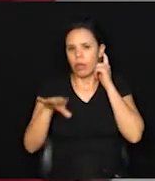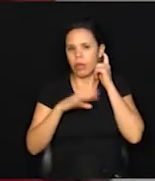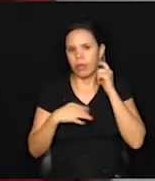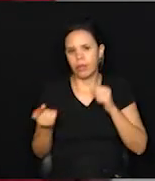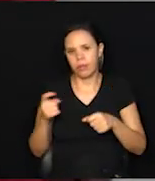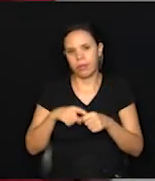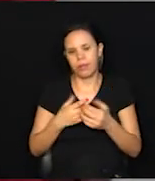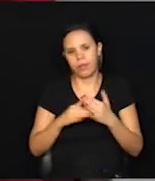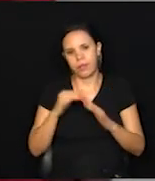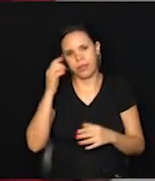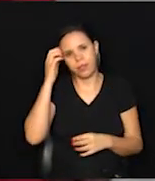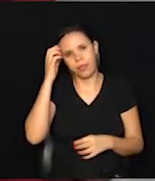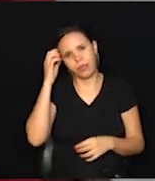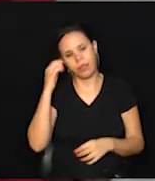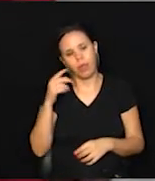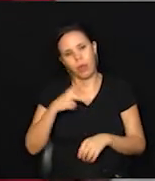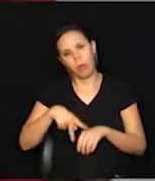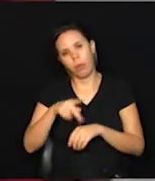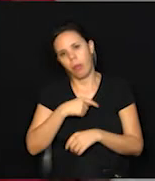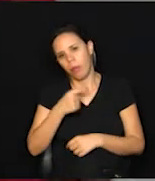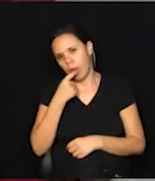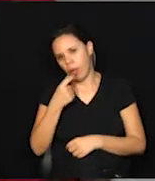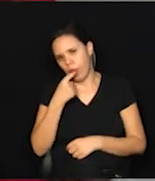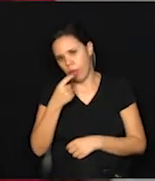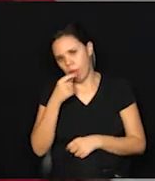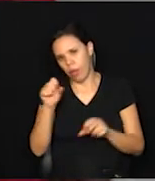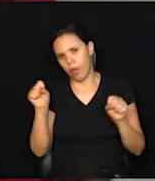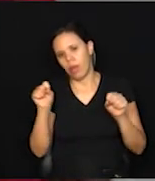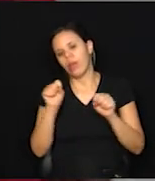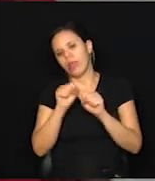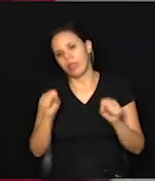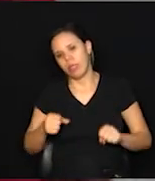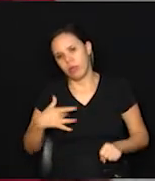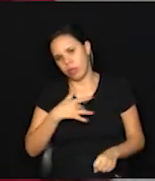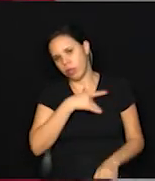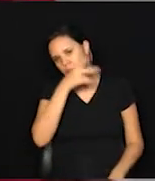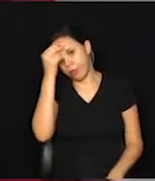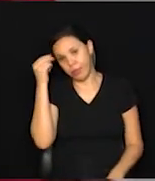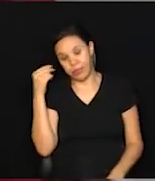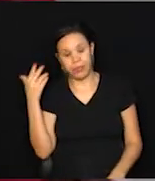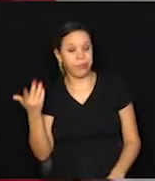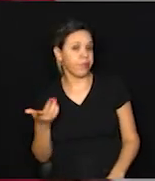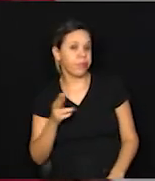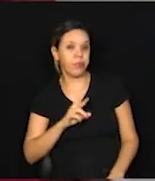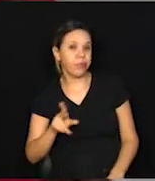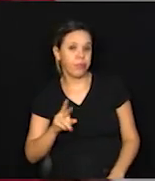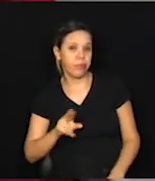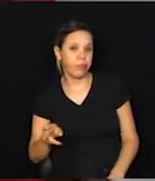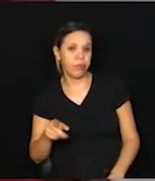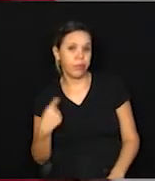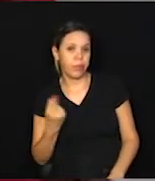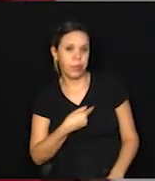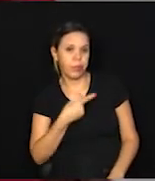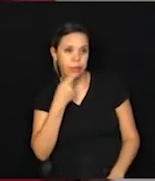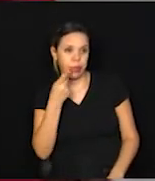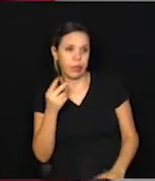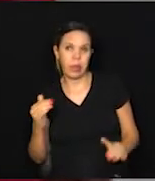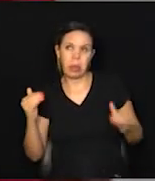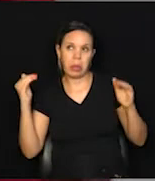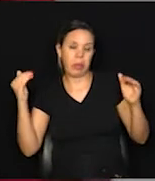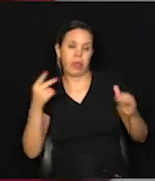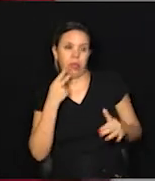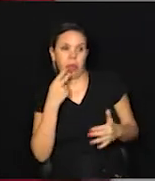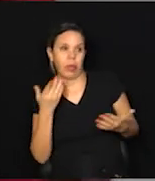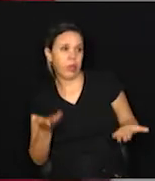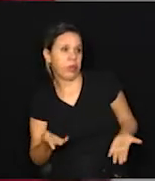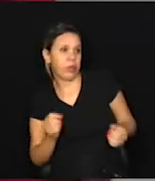à escola, foi a Inglaterra, também sistema de saúde público. Mas não é a situação da gente chegar ao extremo aqui de falar que